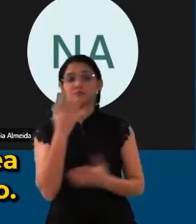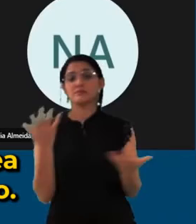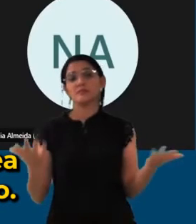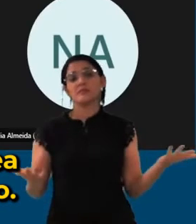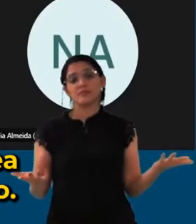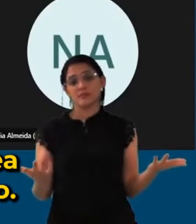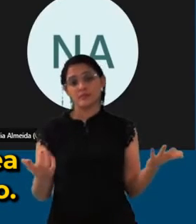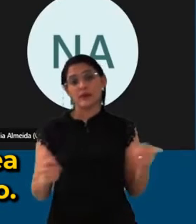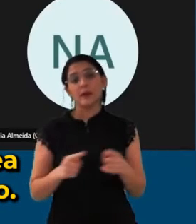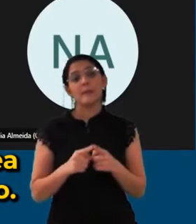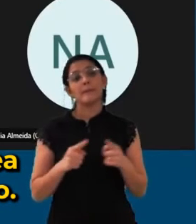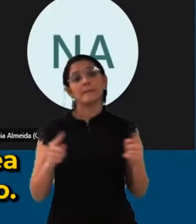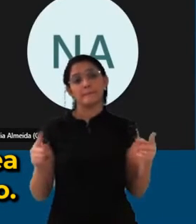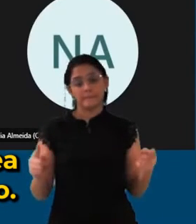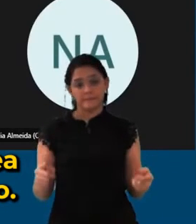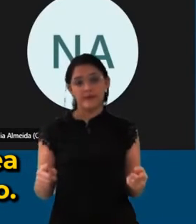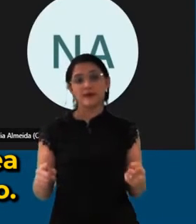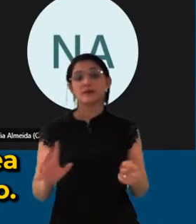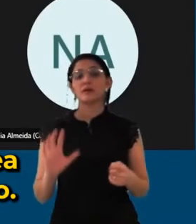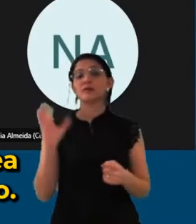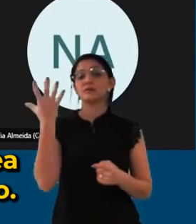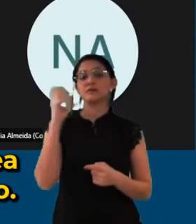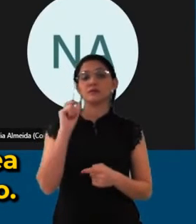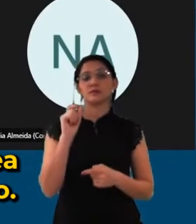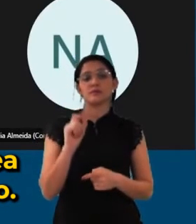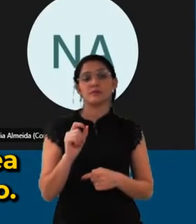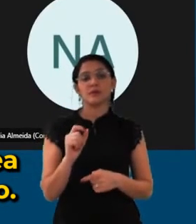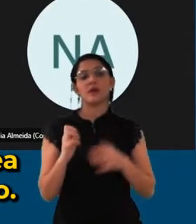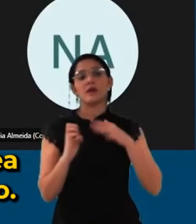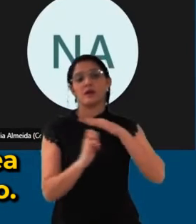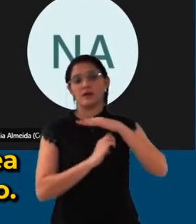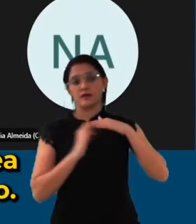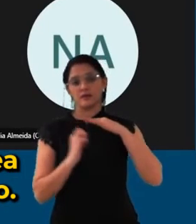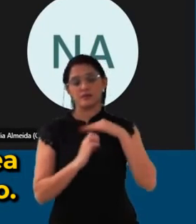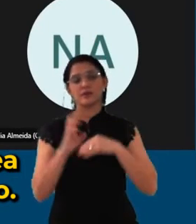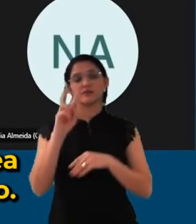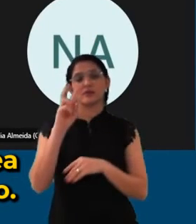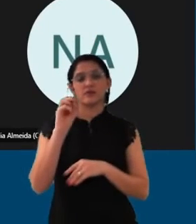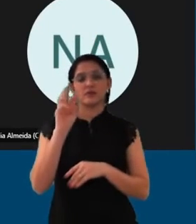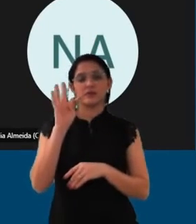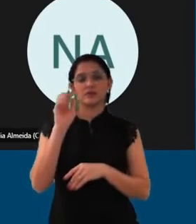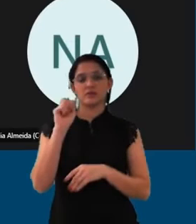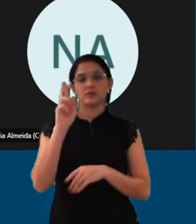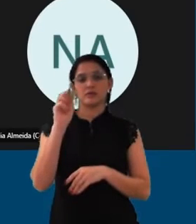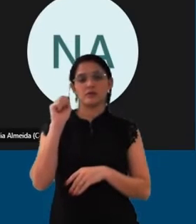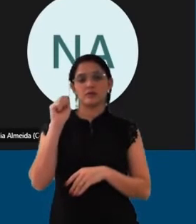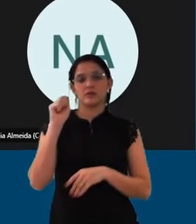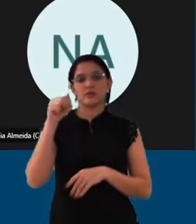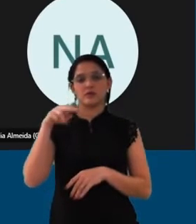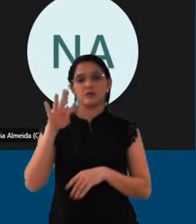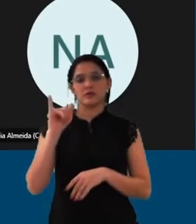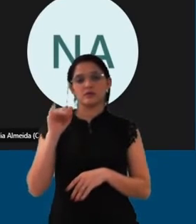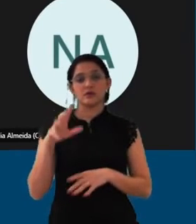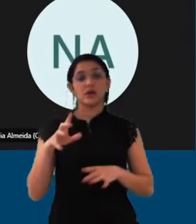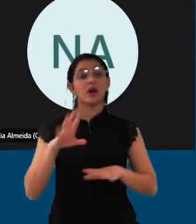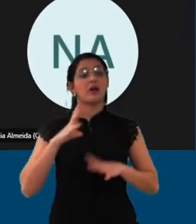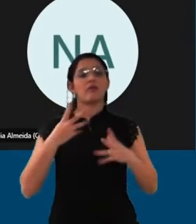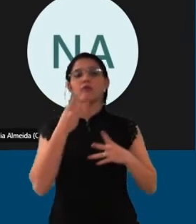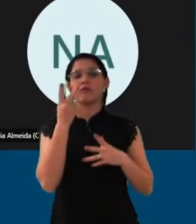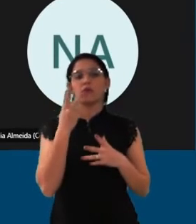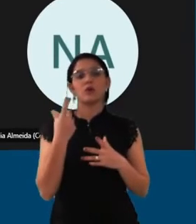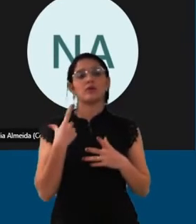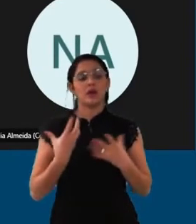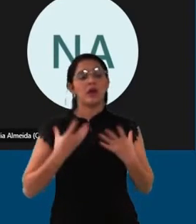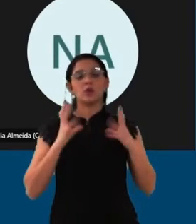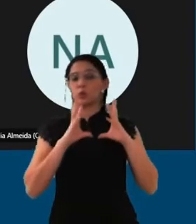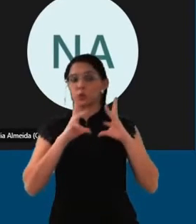ela assumiu toda a área, né, ela então assume também esse passivo. Então, em 2017, foi proposto